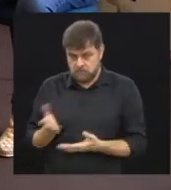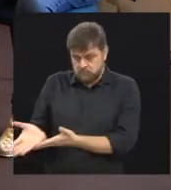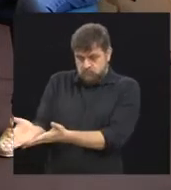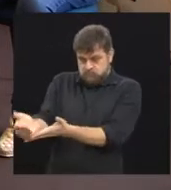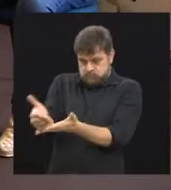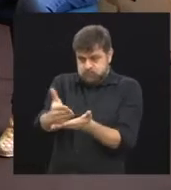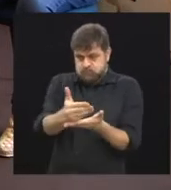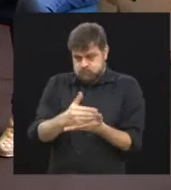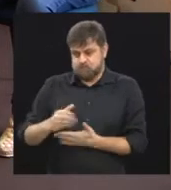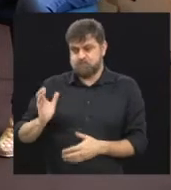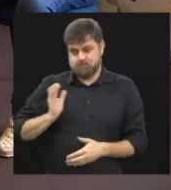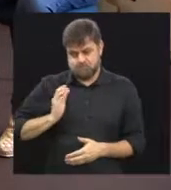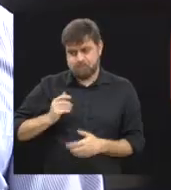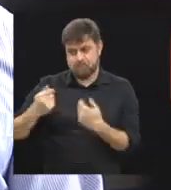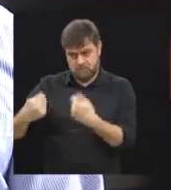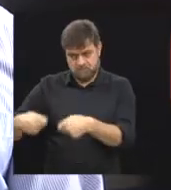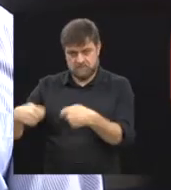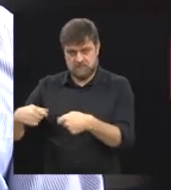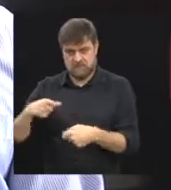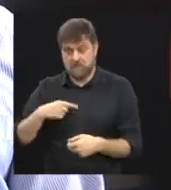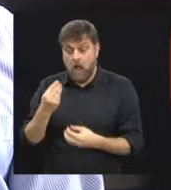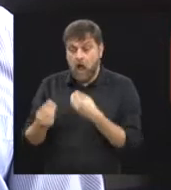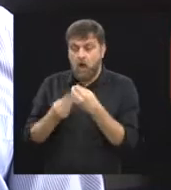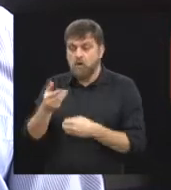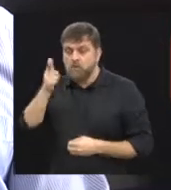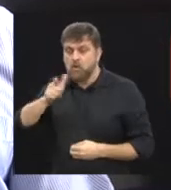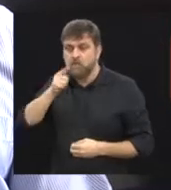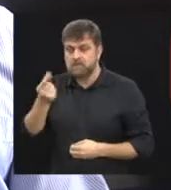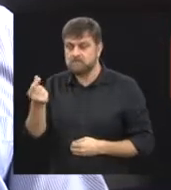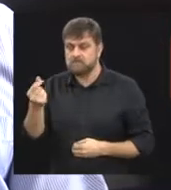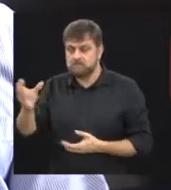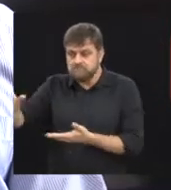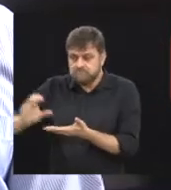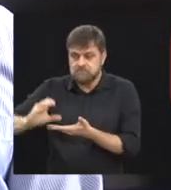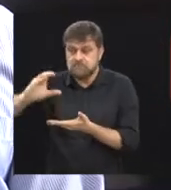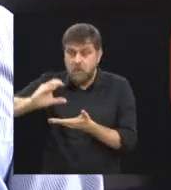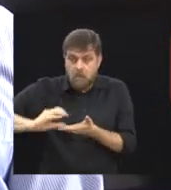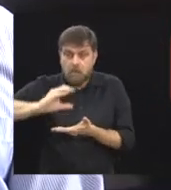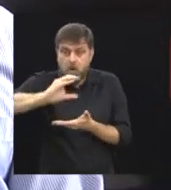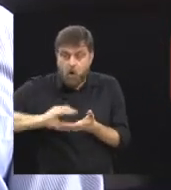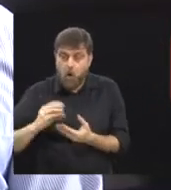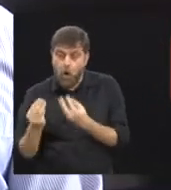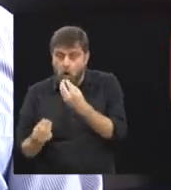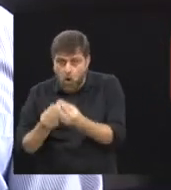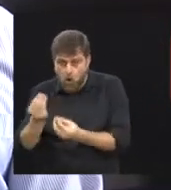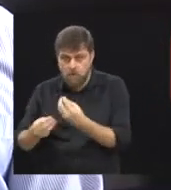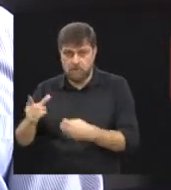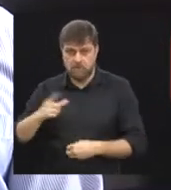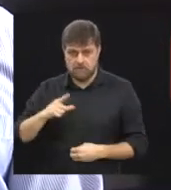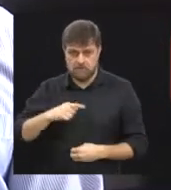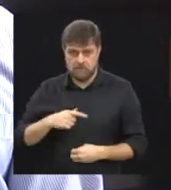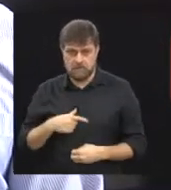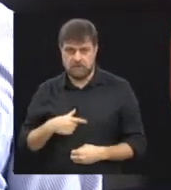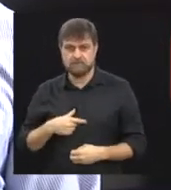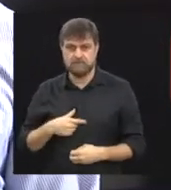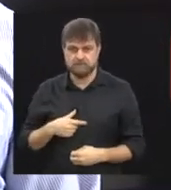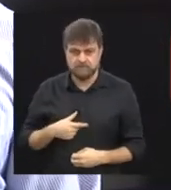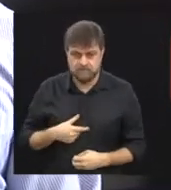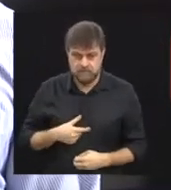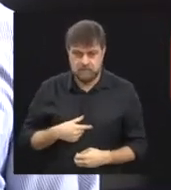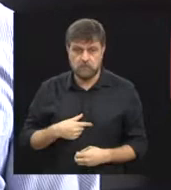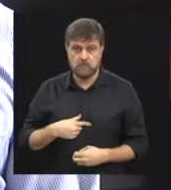Aumentar a receita, não tem como. E no caso do aumento da receita, de onde são as fontes da receita? Nós temos fontes